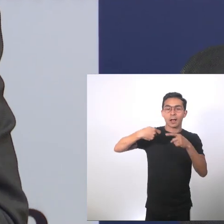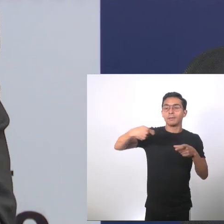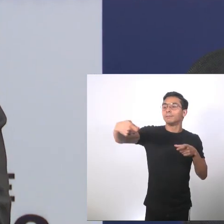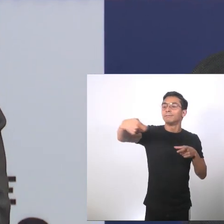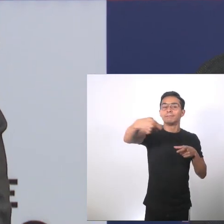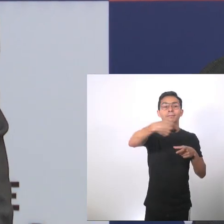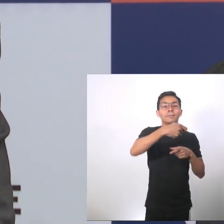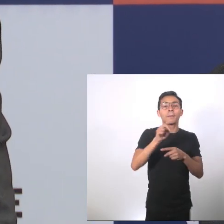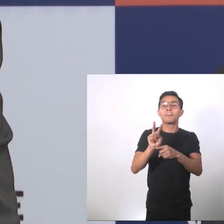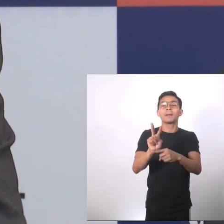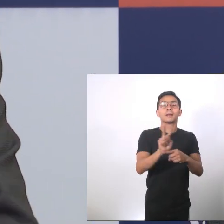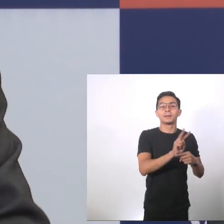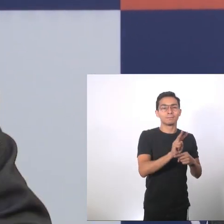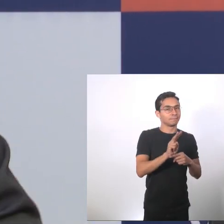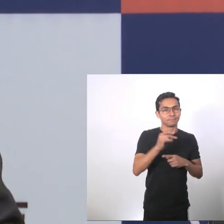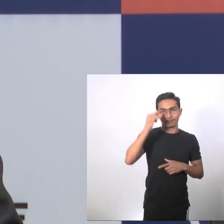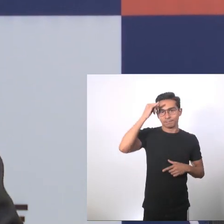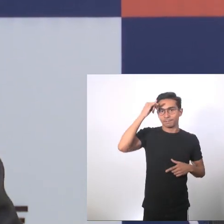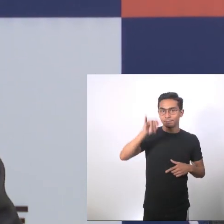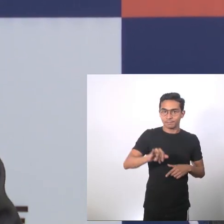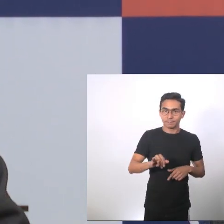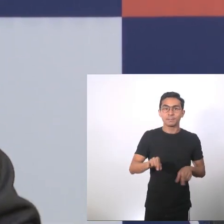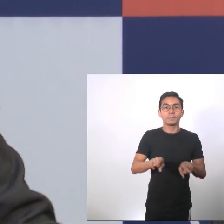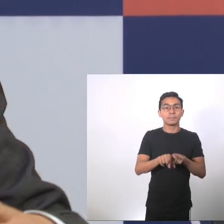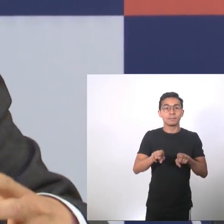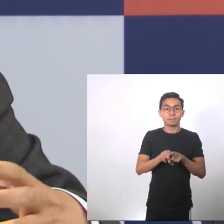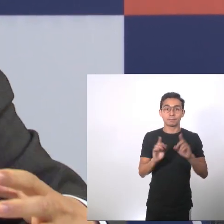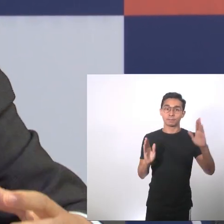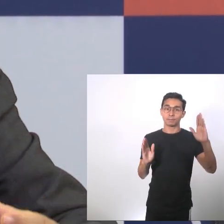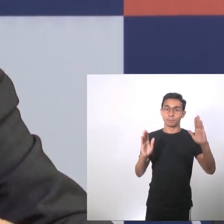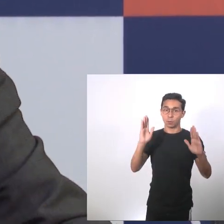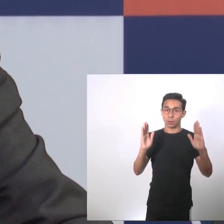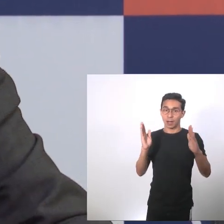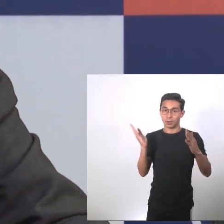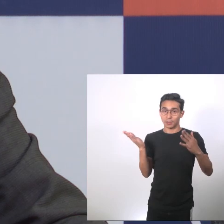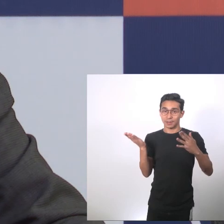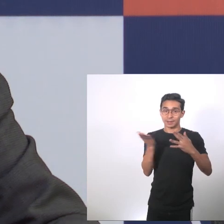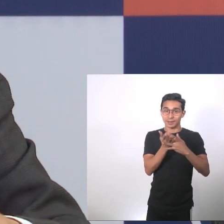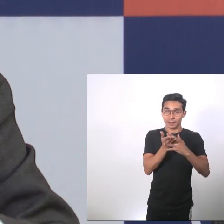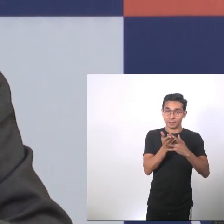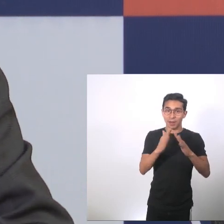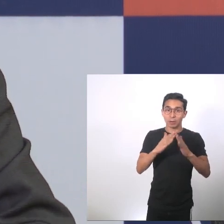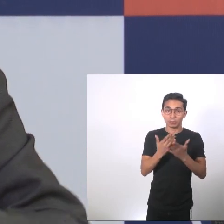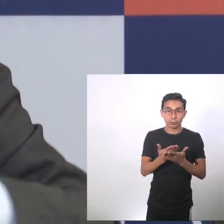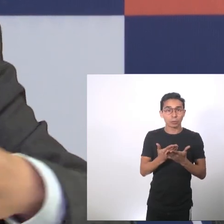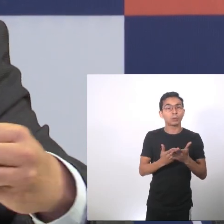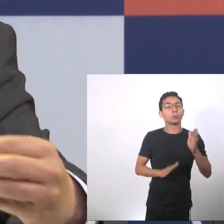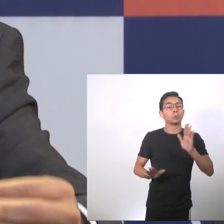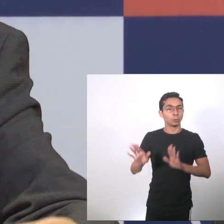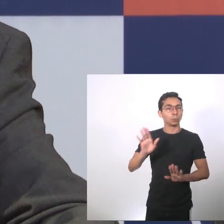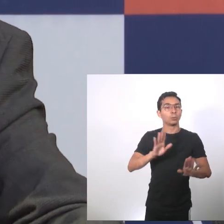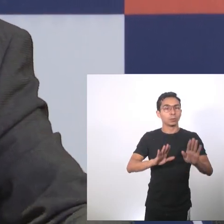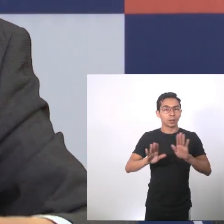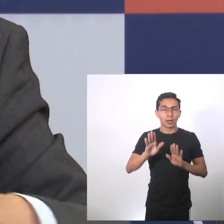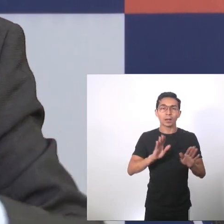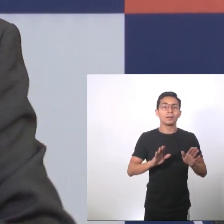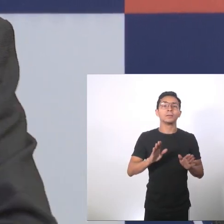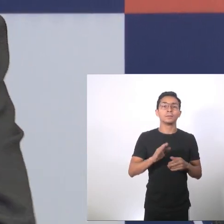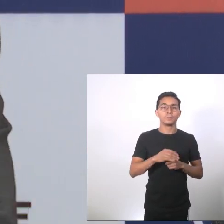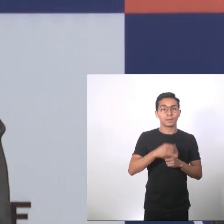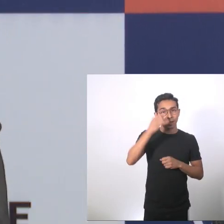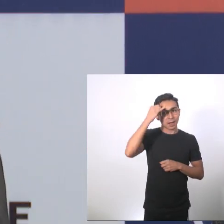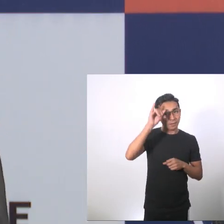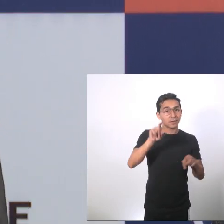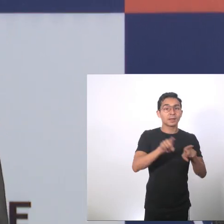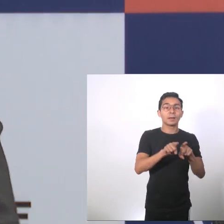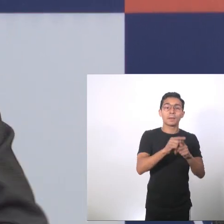e também no horário do intervalo, porque não adianta não compartilhar o lápis, o apagador